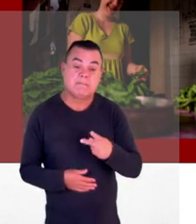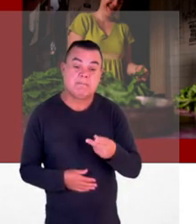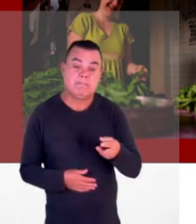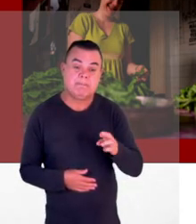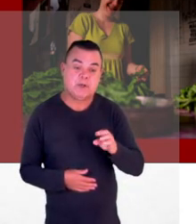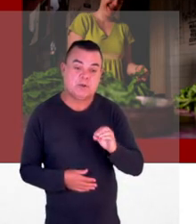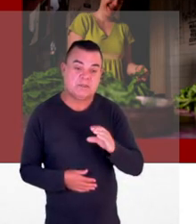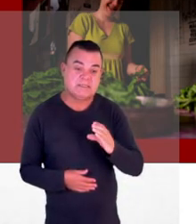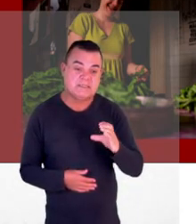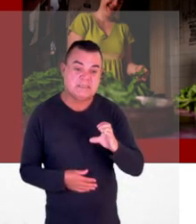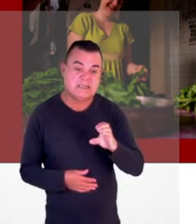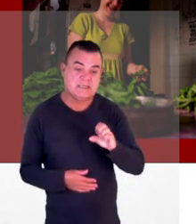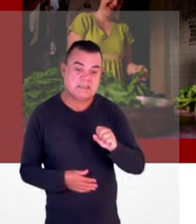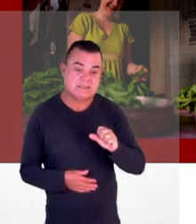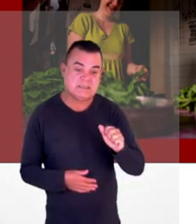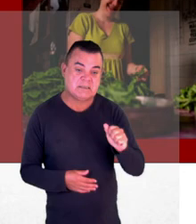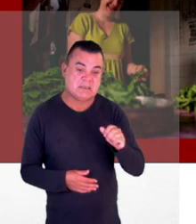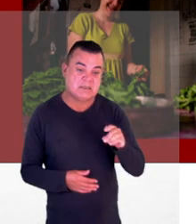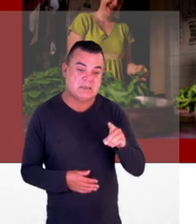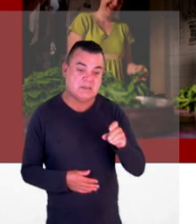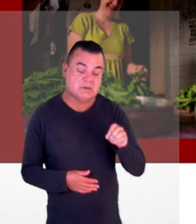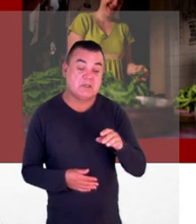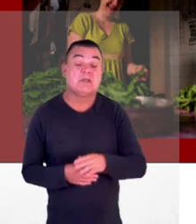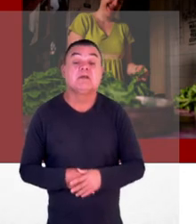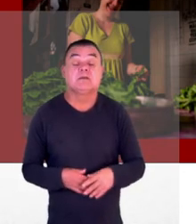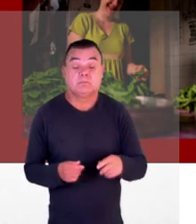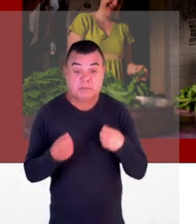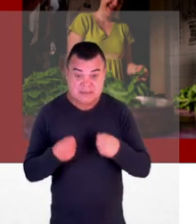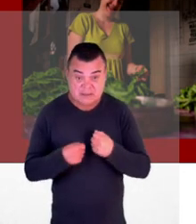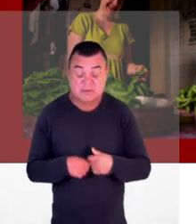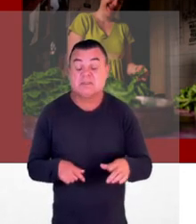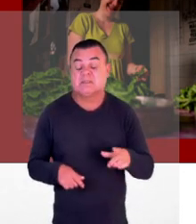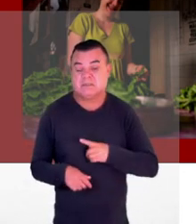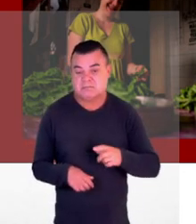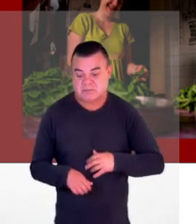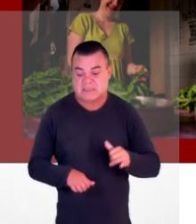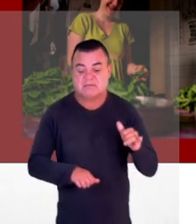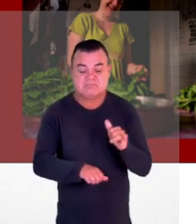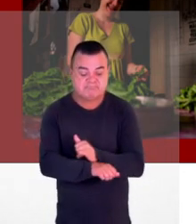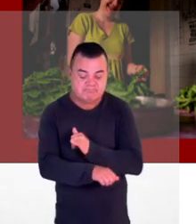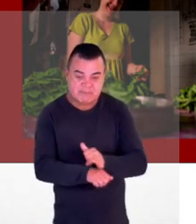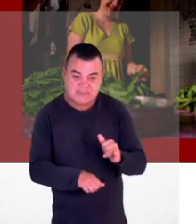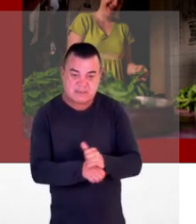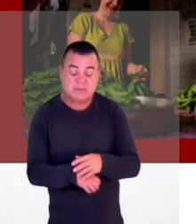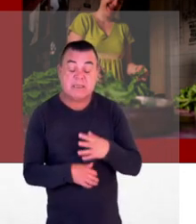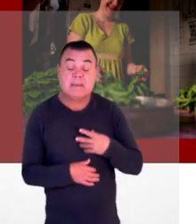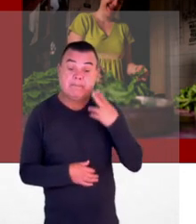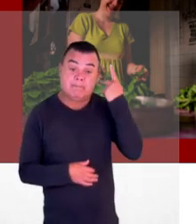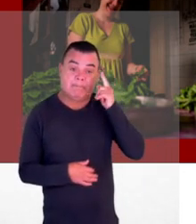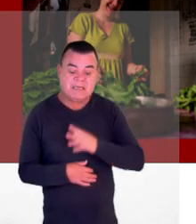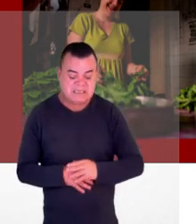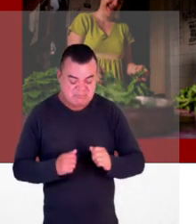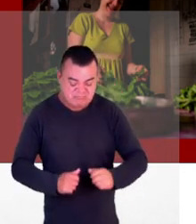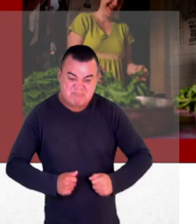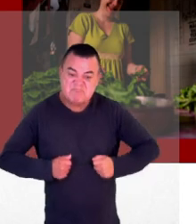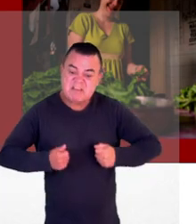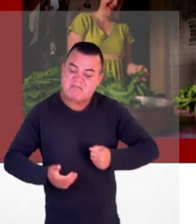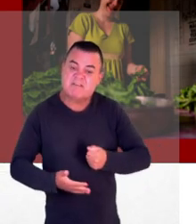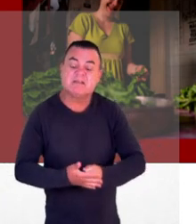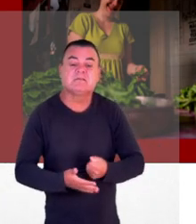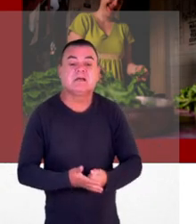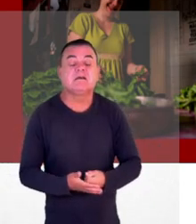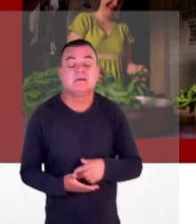estratégicos na discussão dada essa complexidade no enfrentamento a essas questões